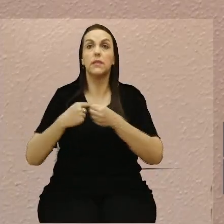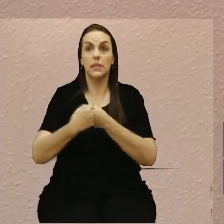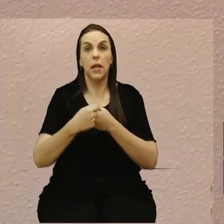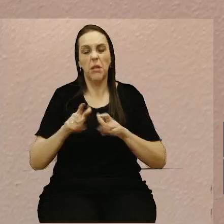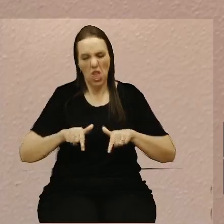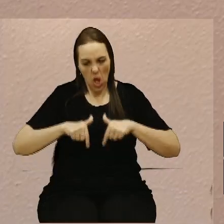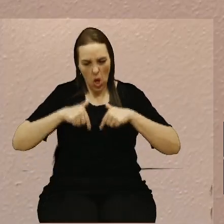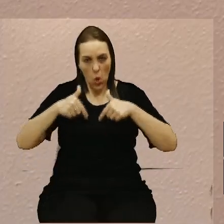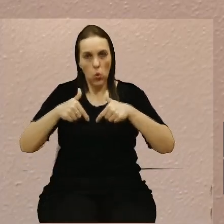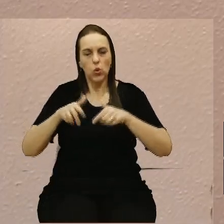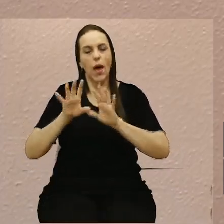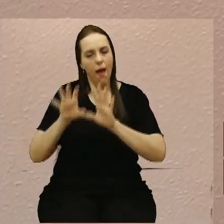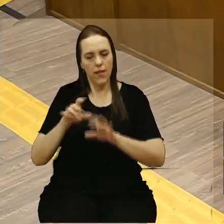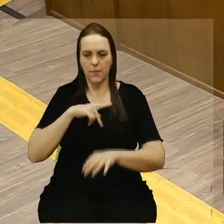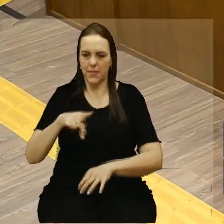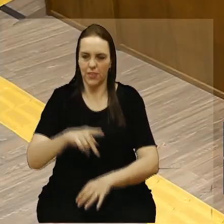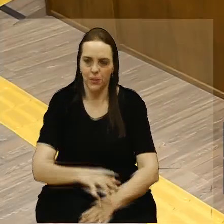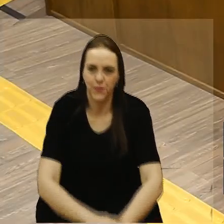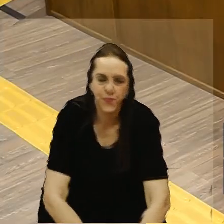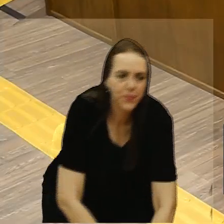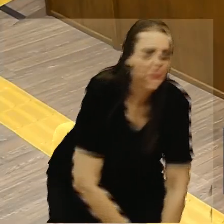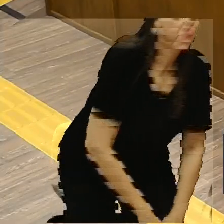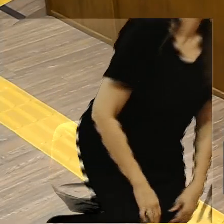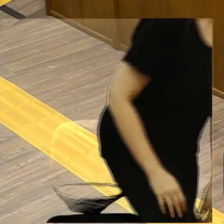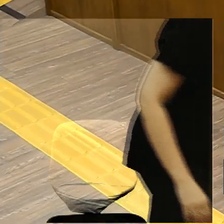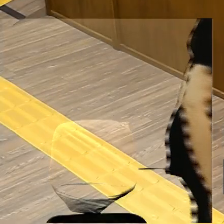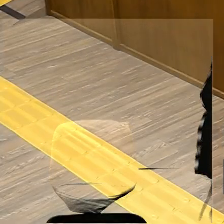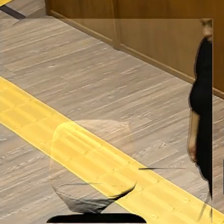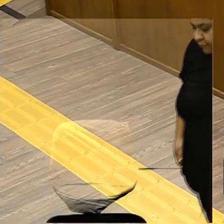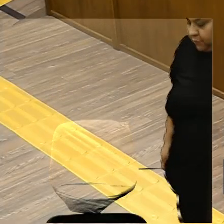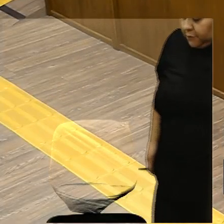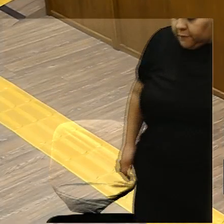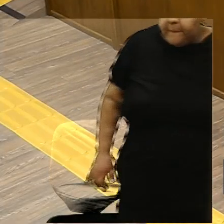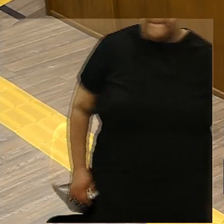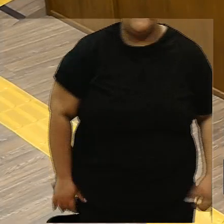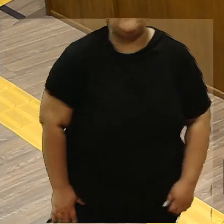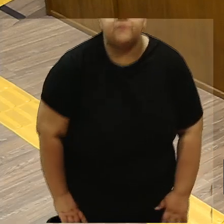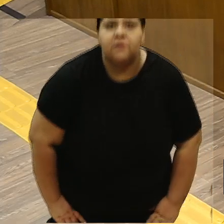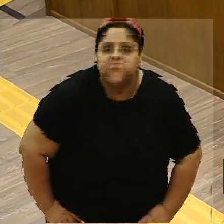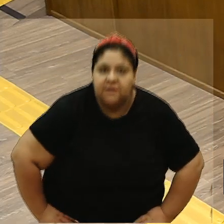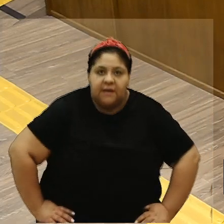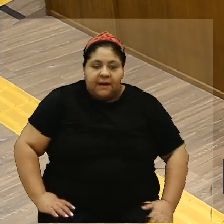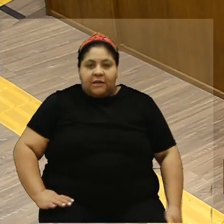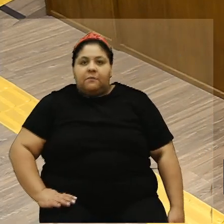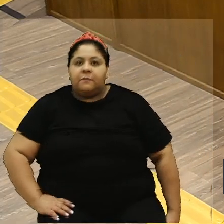luta. Seria isso, senhor presidente. Obrigado, vereadora Andressa. Justo e merecido